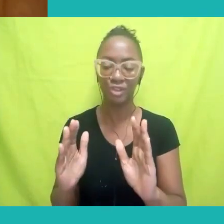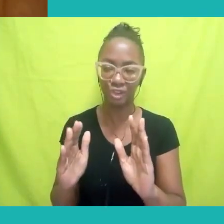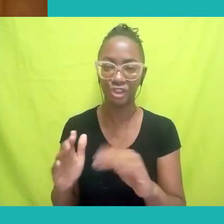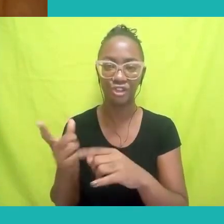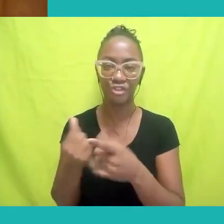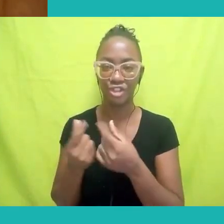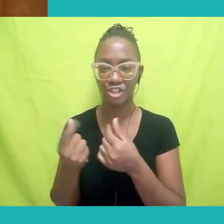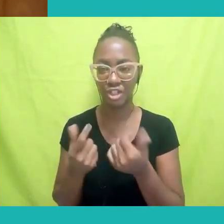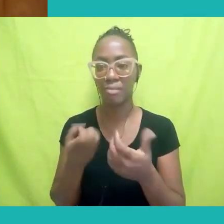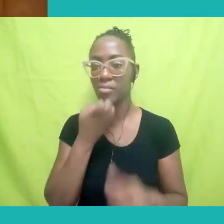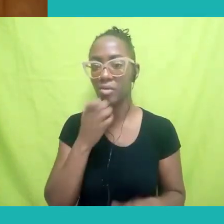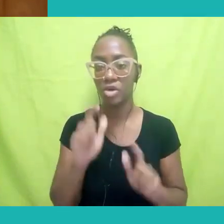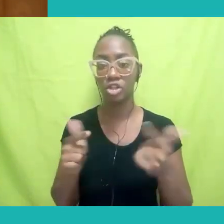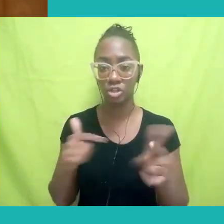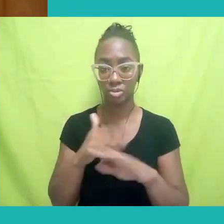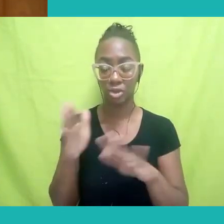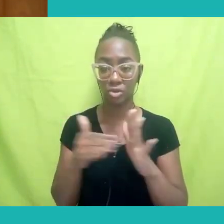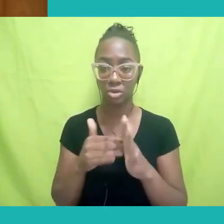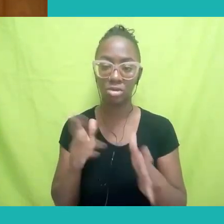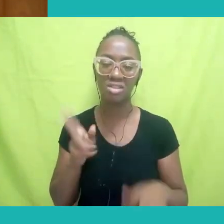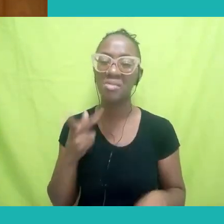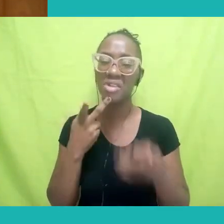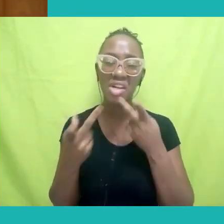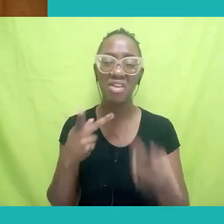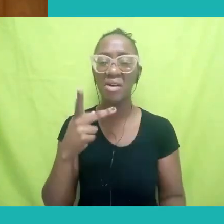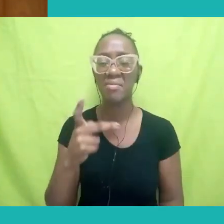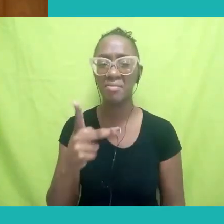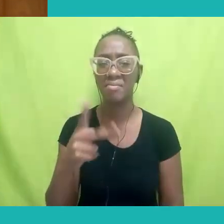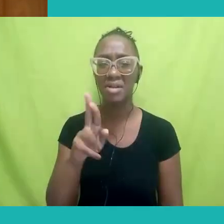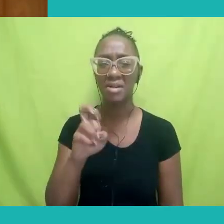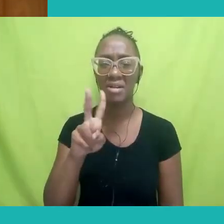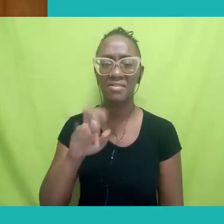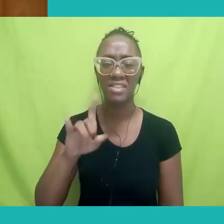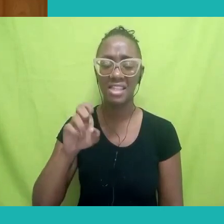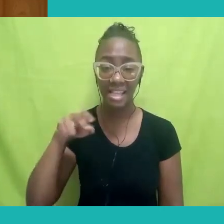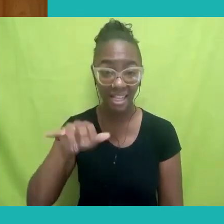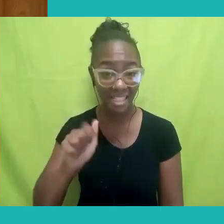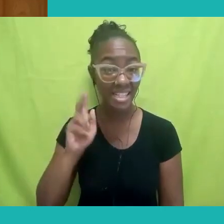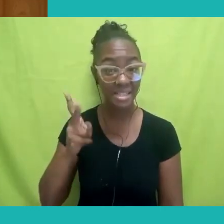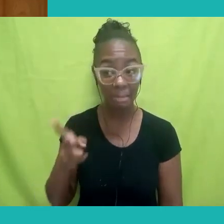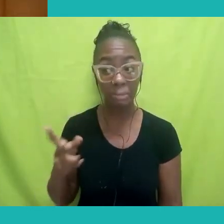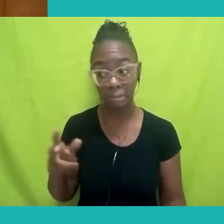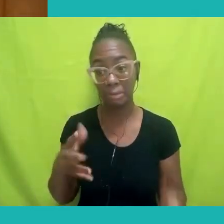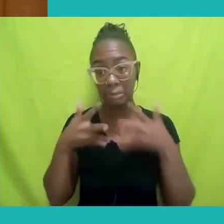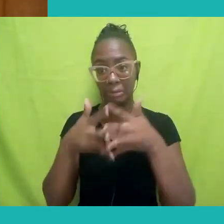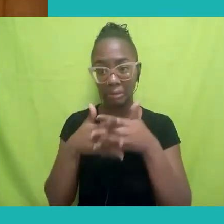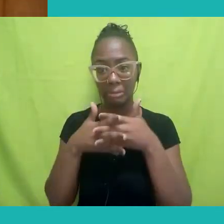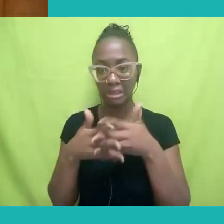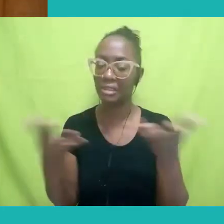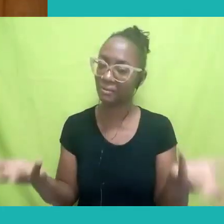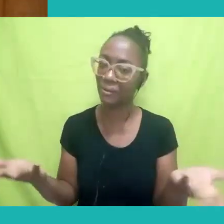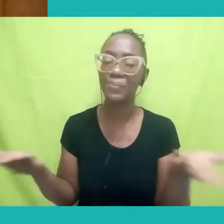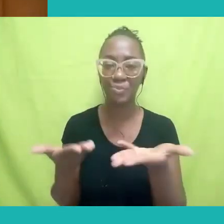para todos. Sempre que se mexe com previdência, há choro e ranger de dentes, sem dúvida. Então, vai ser mais uma que a gente